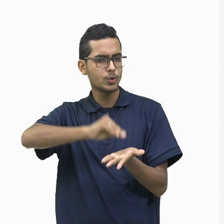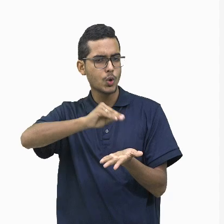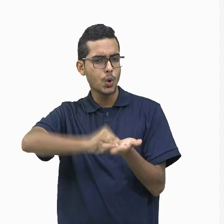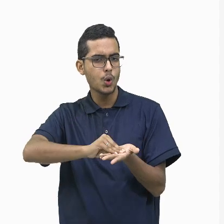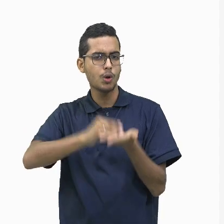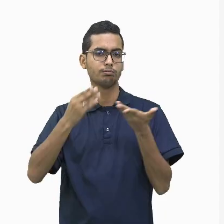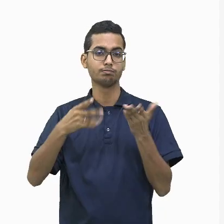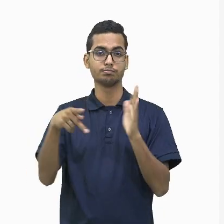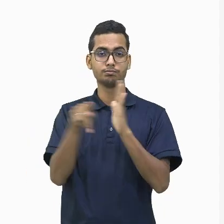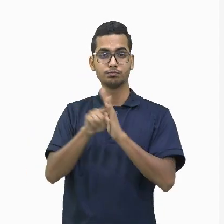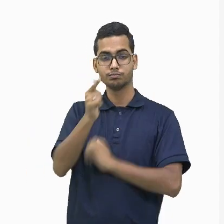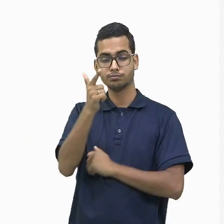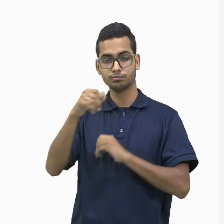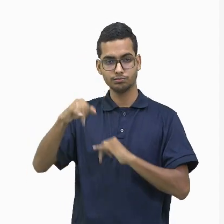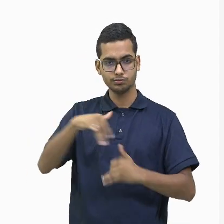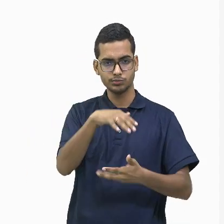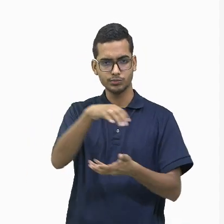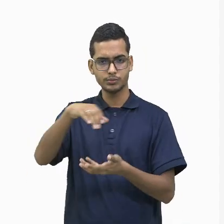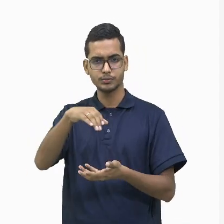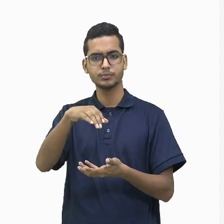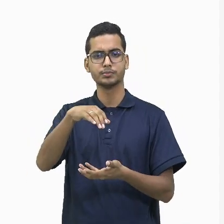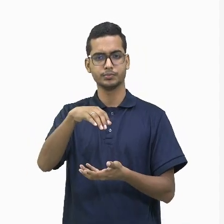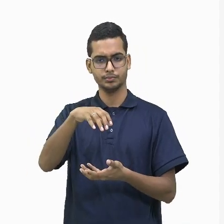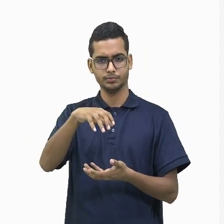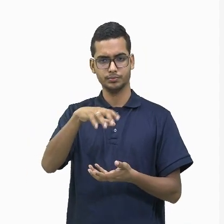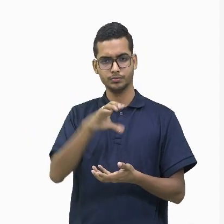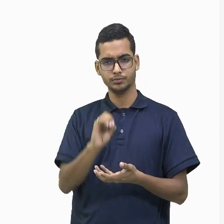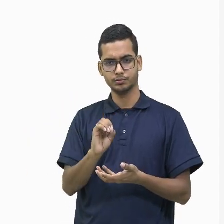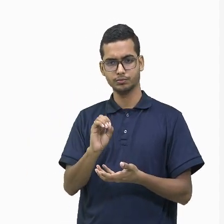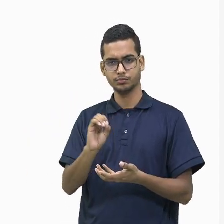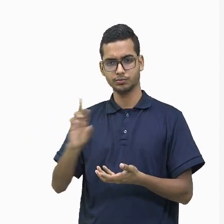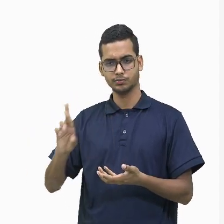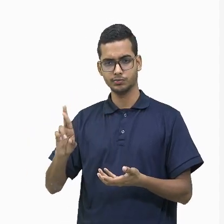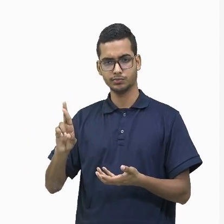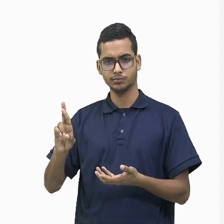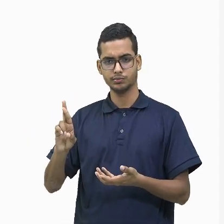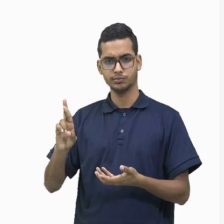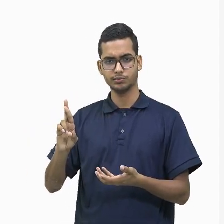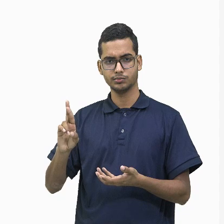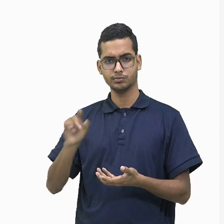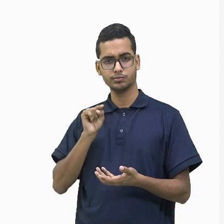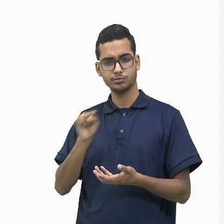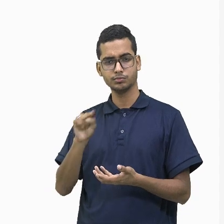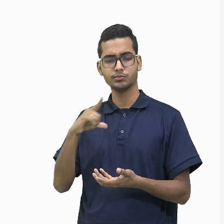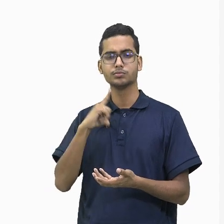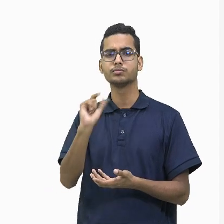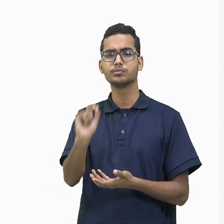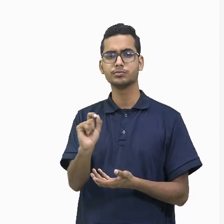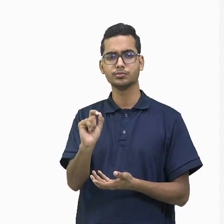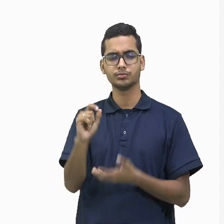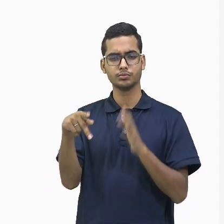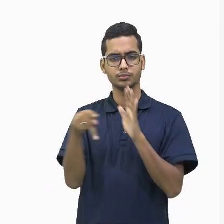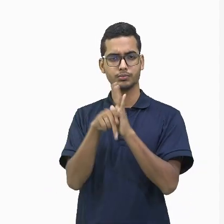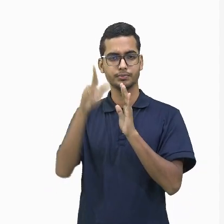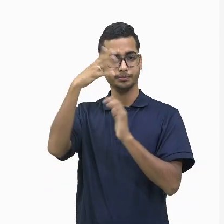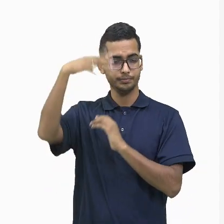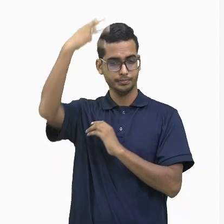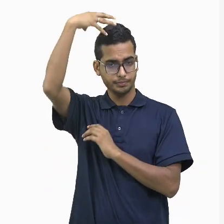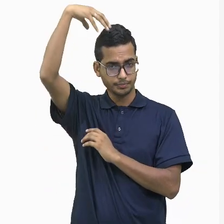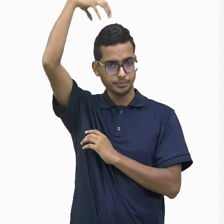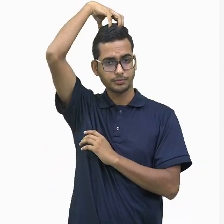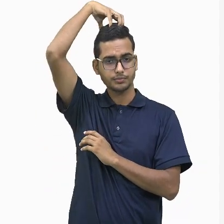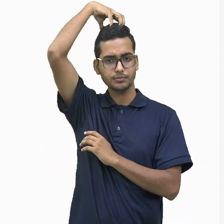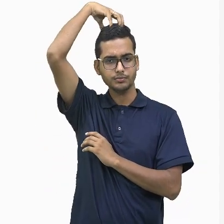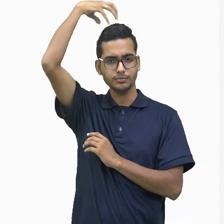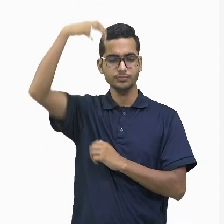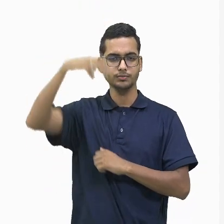Enquanto lá no Oriente, né, no Império Romano do Oriente, você tem, né, justamente a